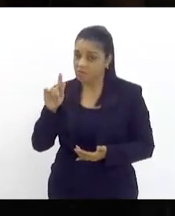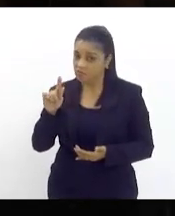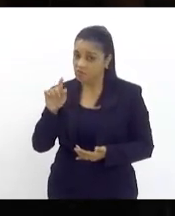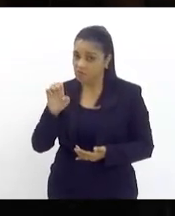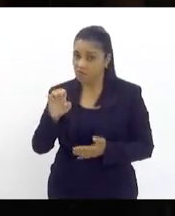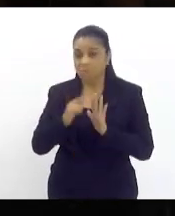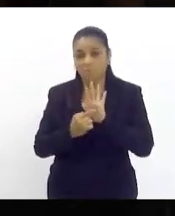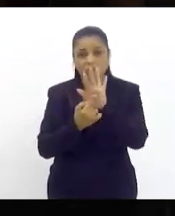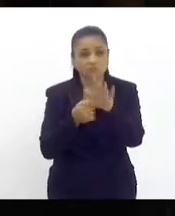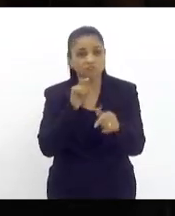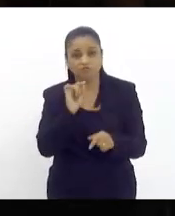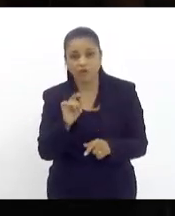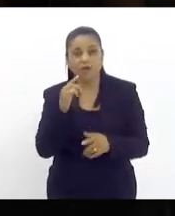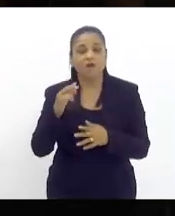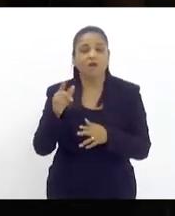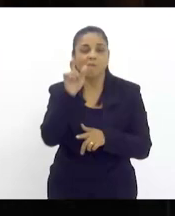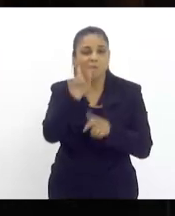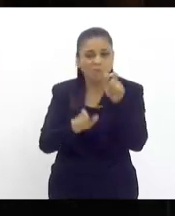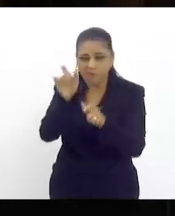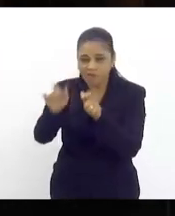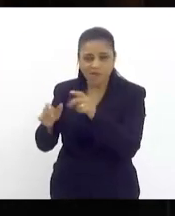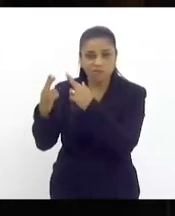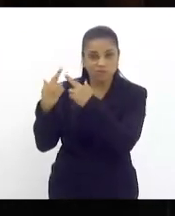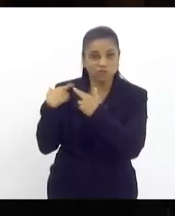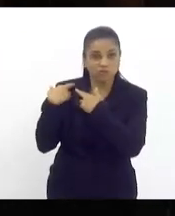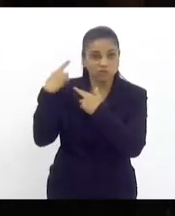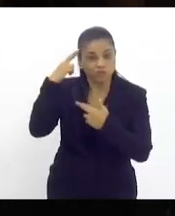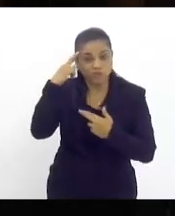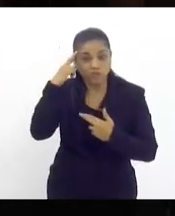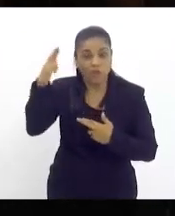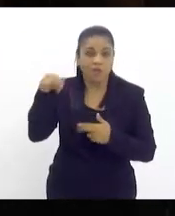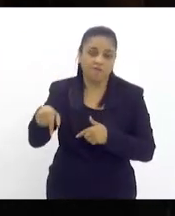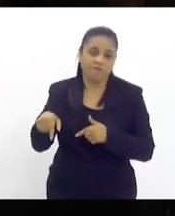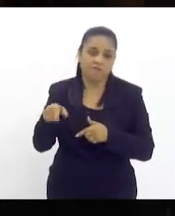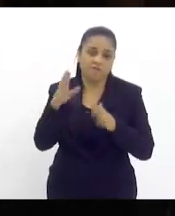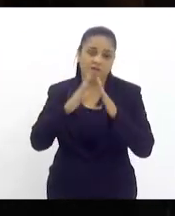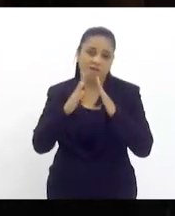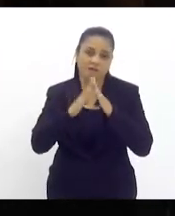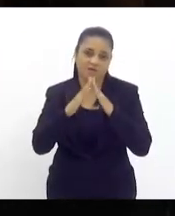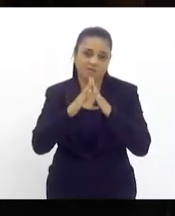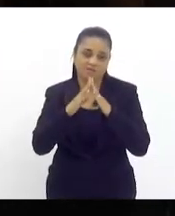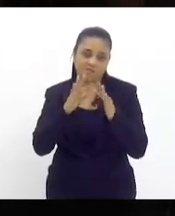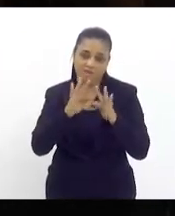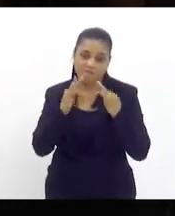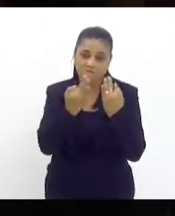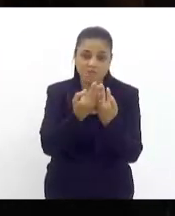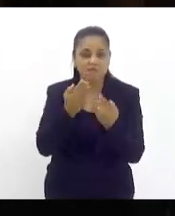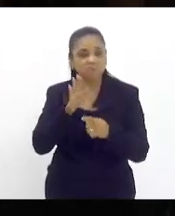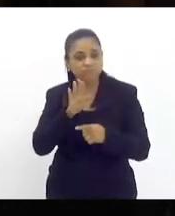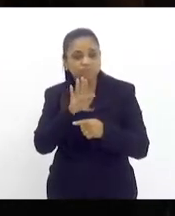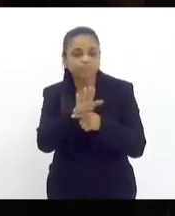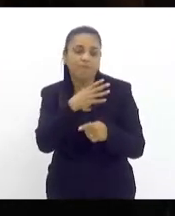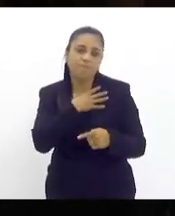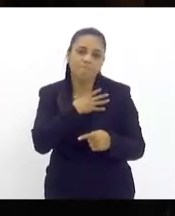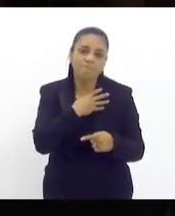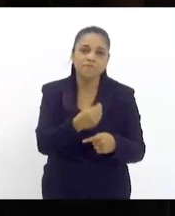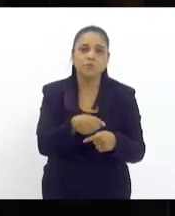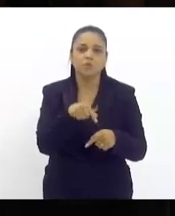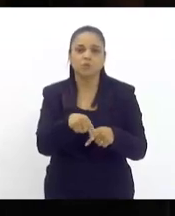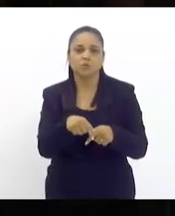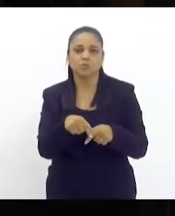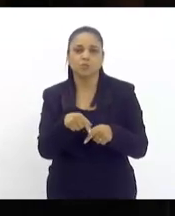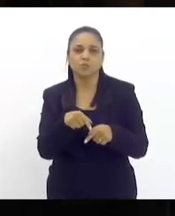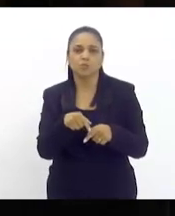quanto que temos mulheres que são chefes da sua família ou seja sustentam seus lares sustentam os seus filhos sustentam e